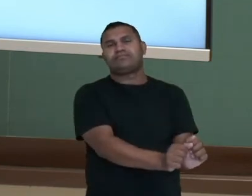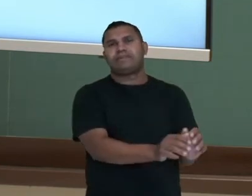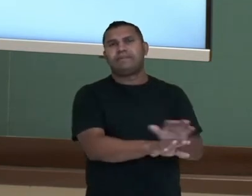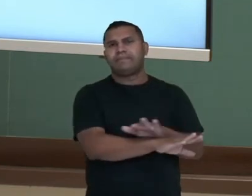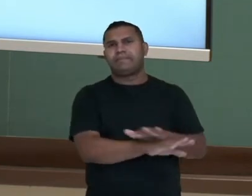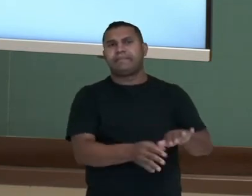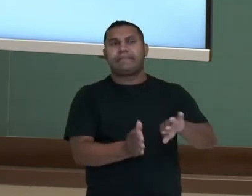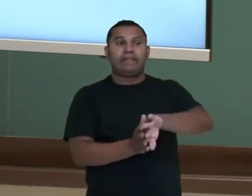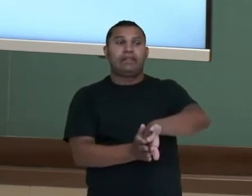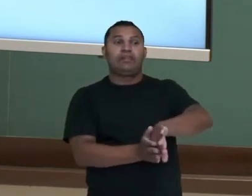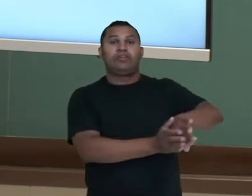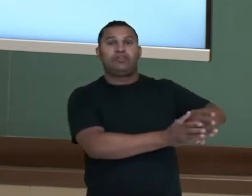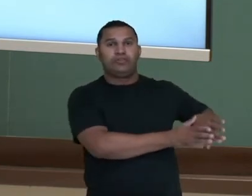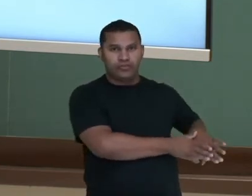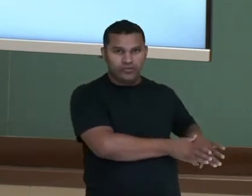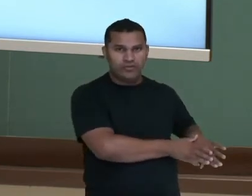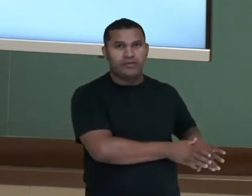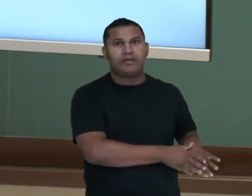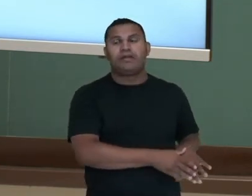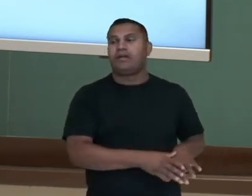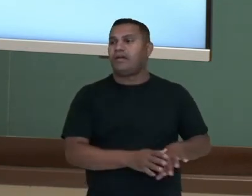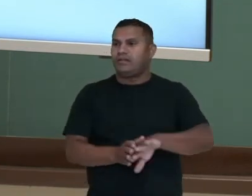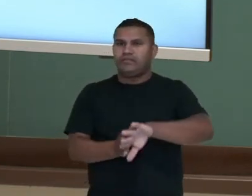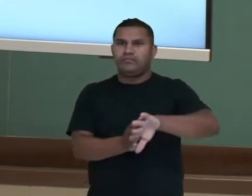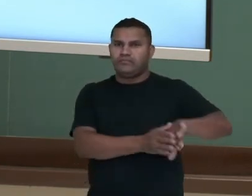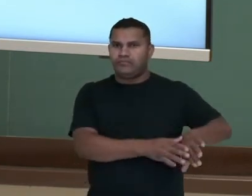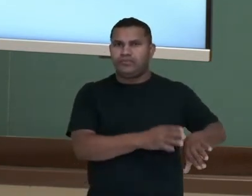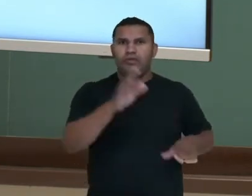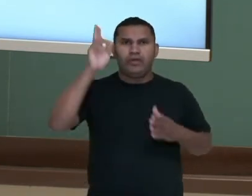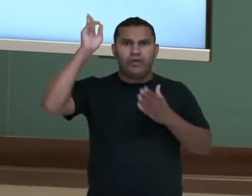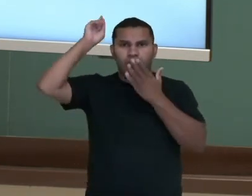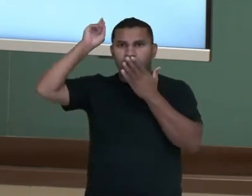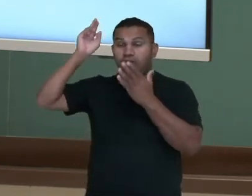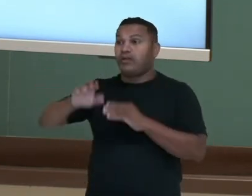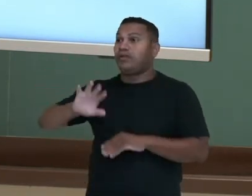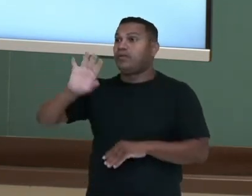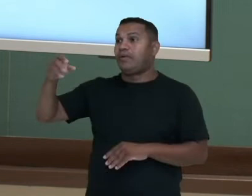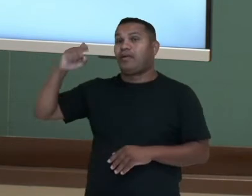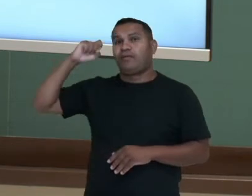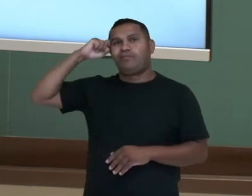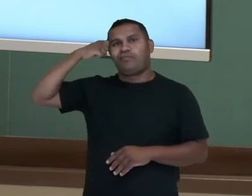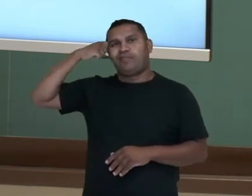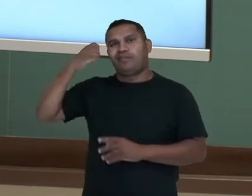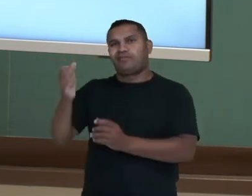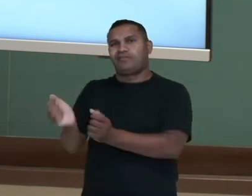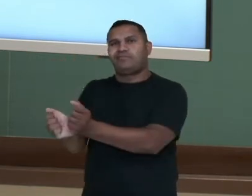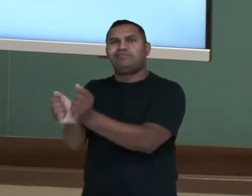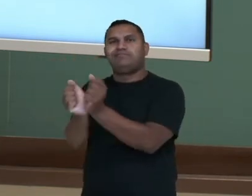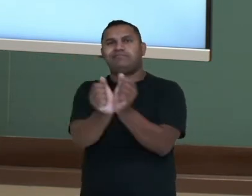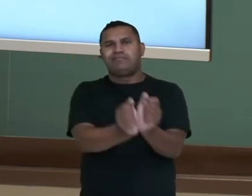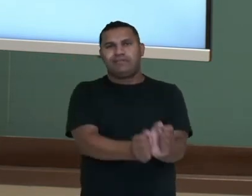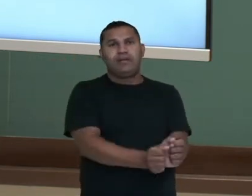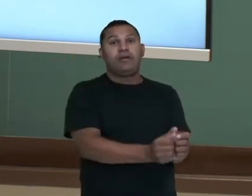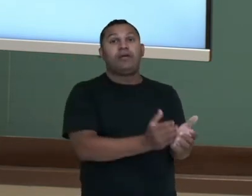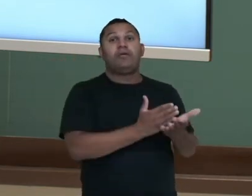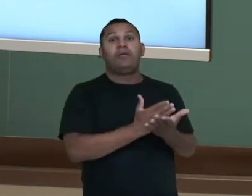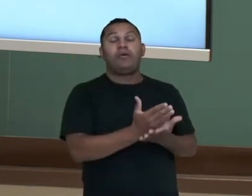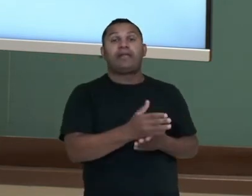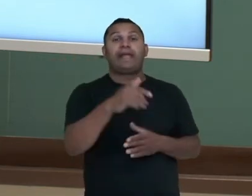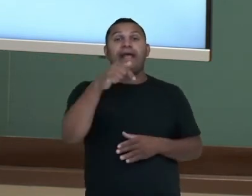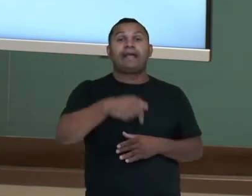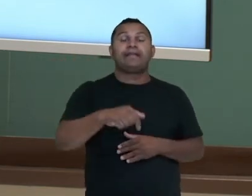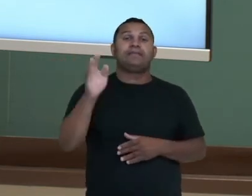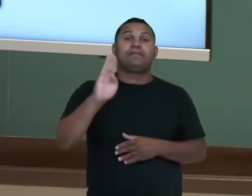da mão de obra africana escravizada, principalmente ali com o início do ciclo da cana-de-açúcar, a introdução de